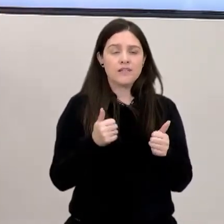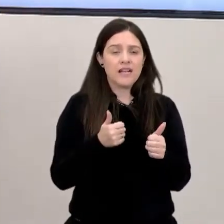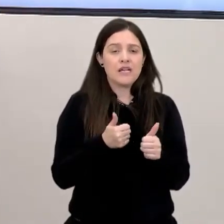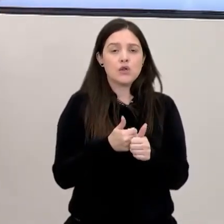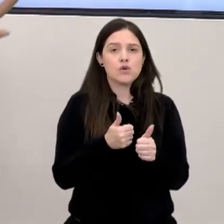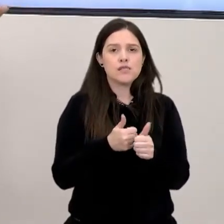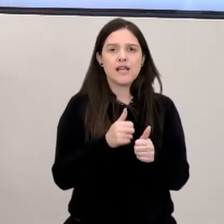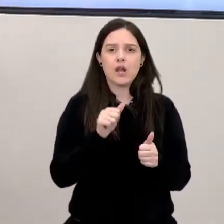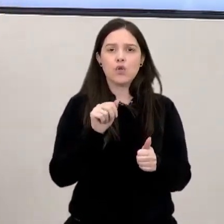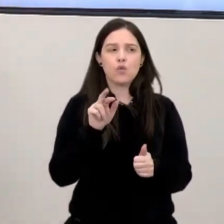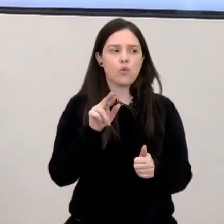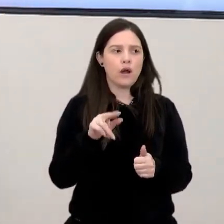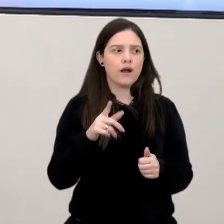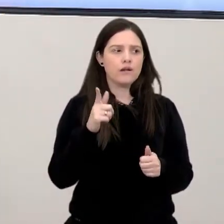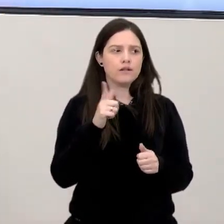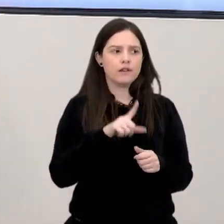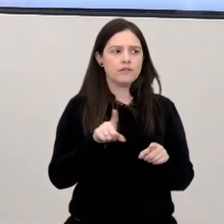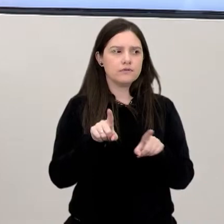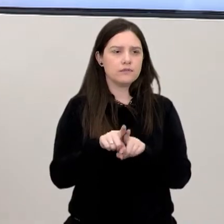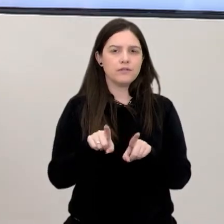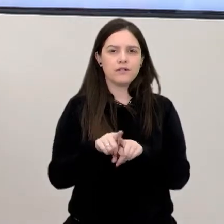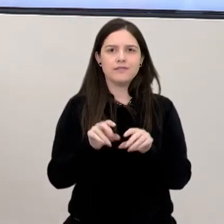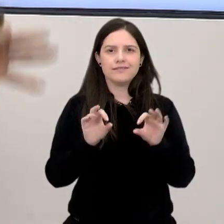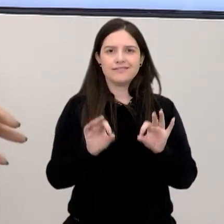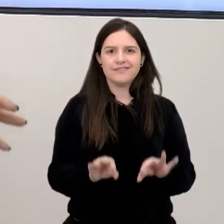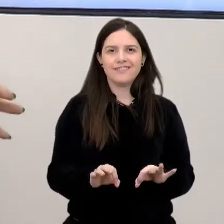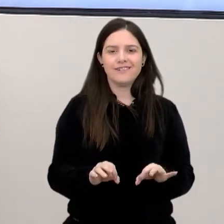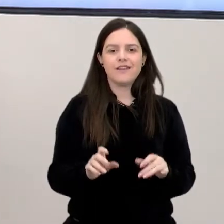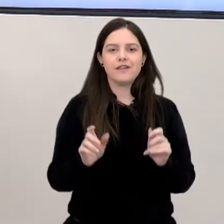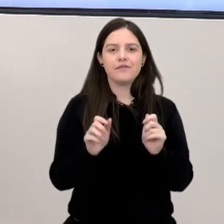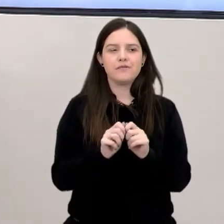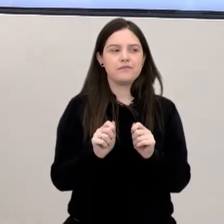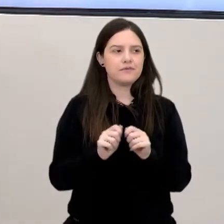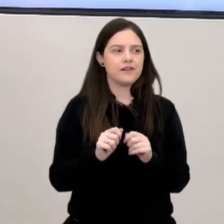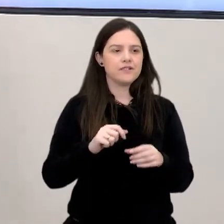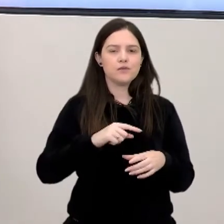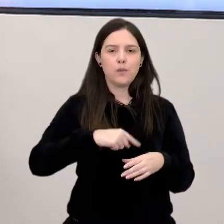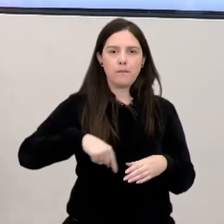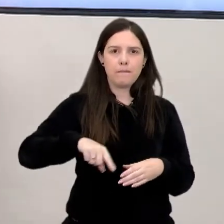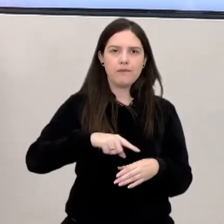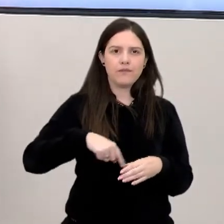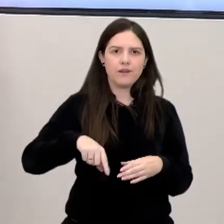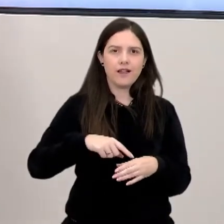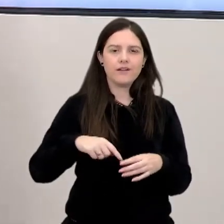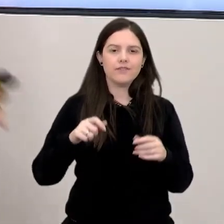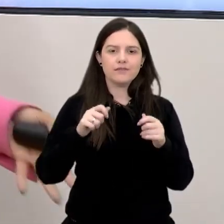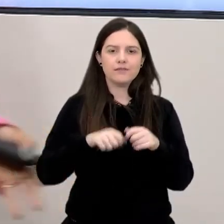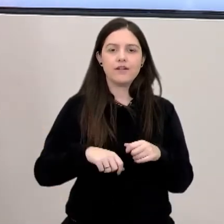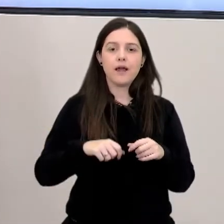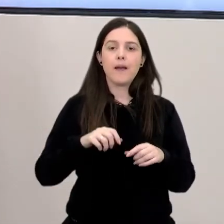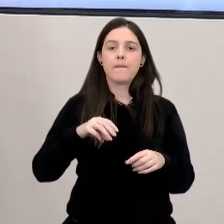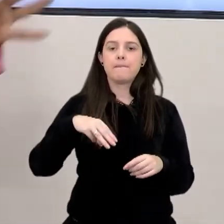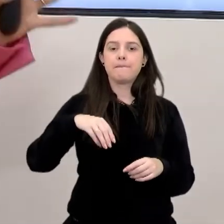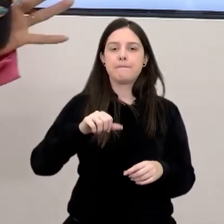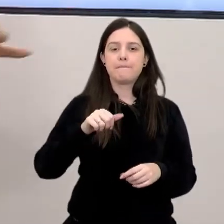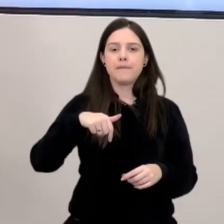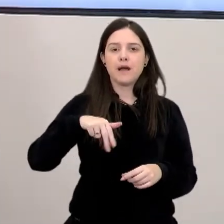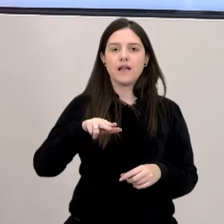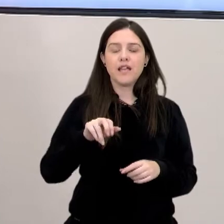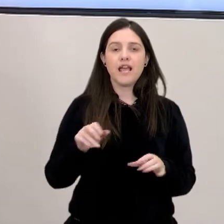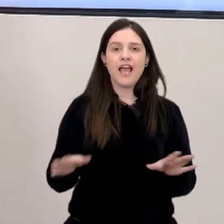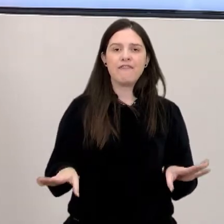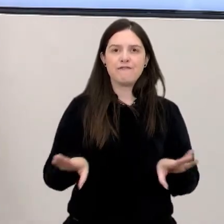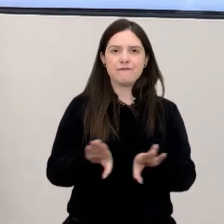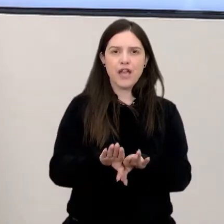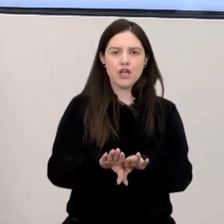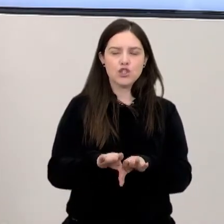coisas, ele vai trocando, tá certo? Então, faz-se o buraco, coloca o tubo lá dentro, passa a mangueira, fecha o buraco e fecha a